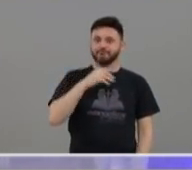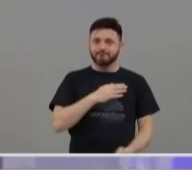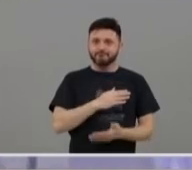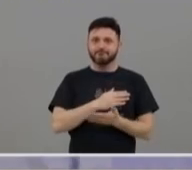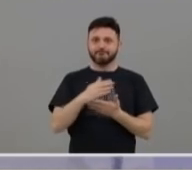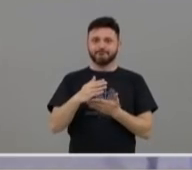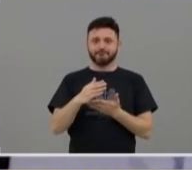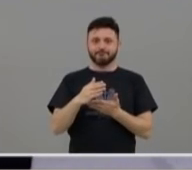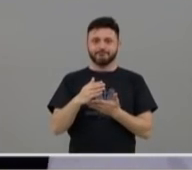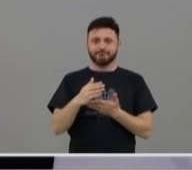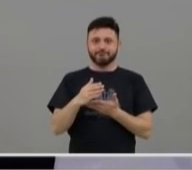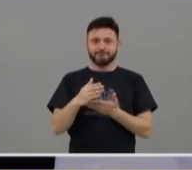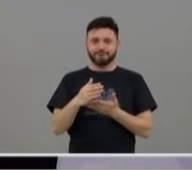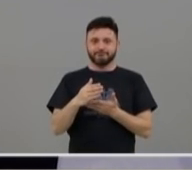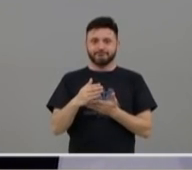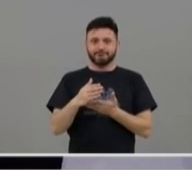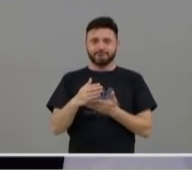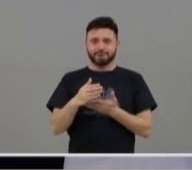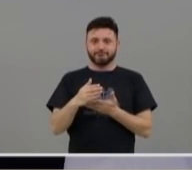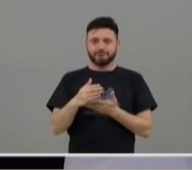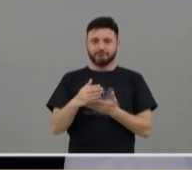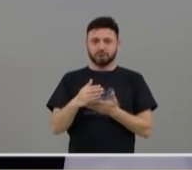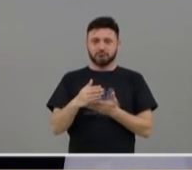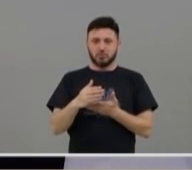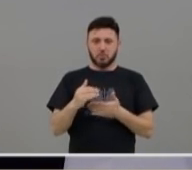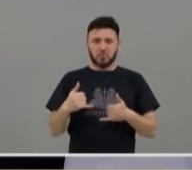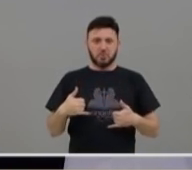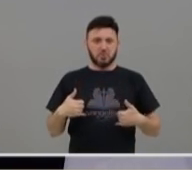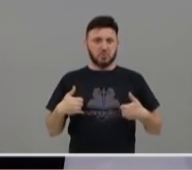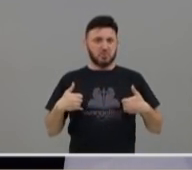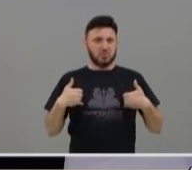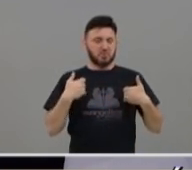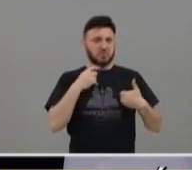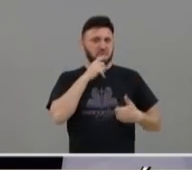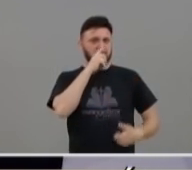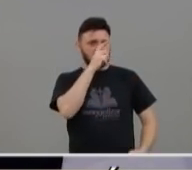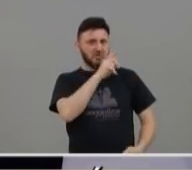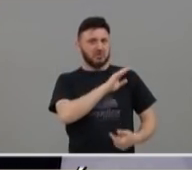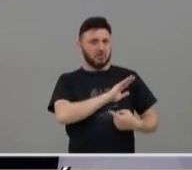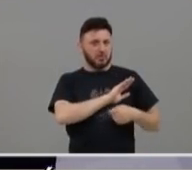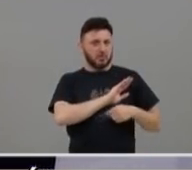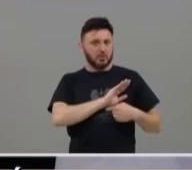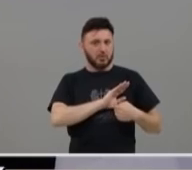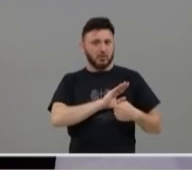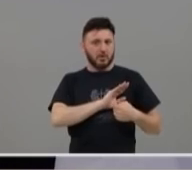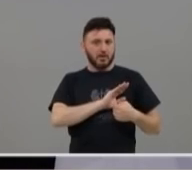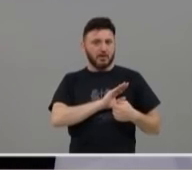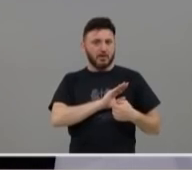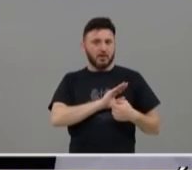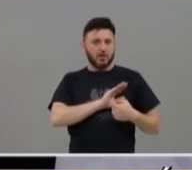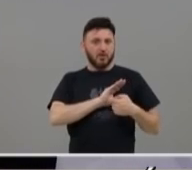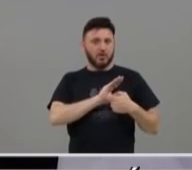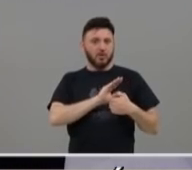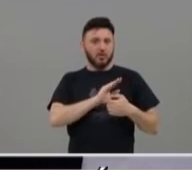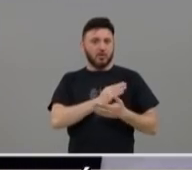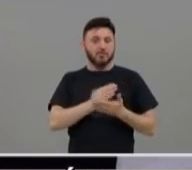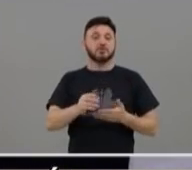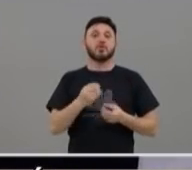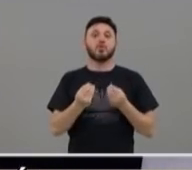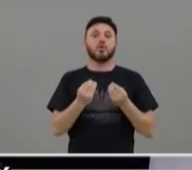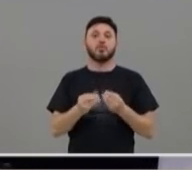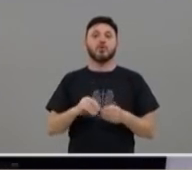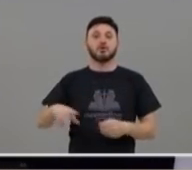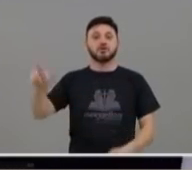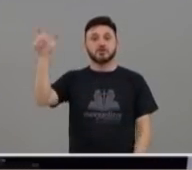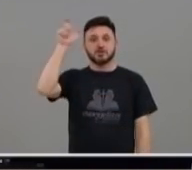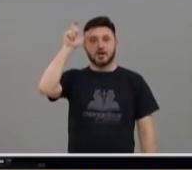pai dos pecados capitais, nós vamos ver que o pai do orgulho é Lúcifer. É Lúcifer. E aí a